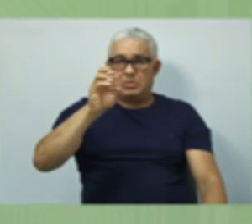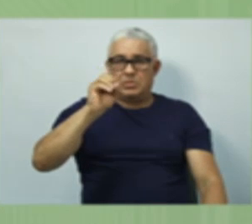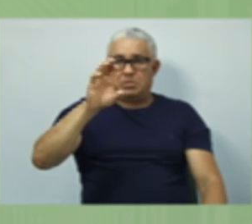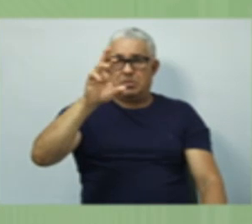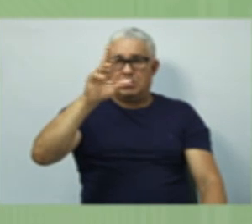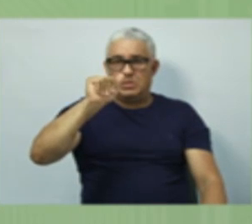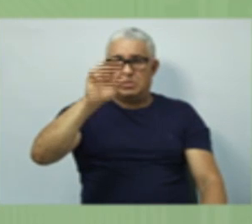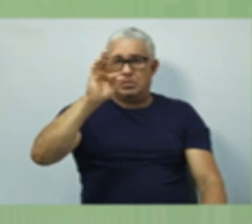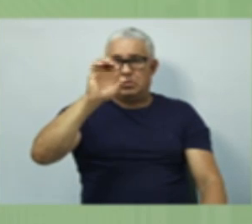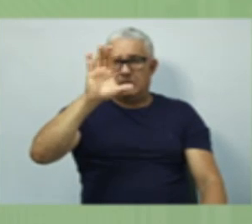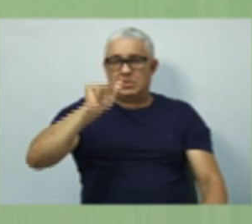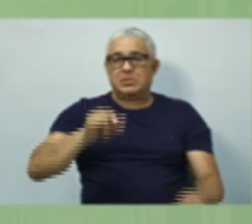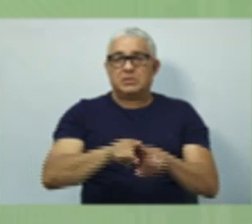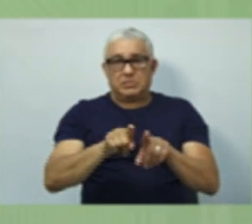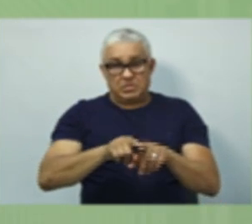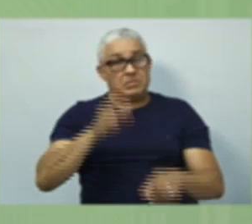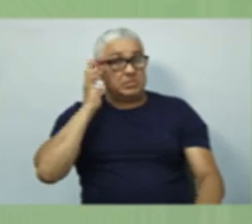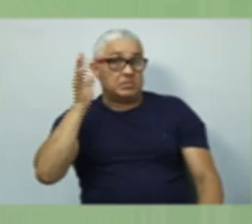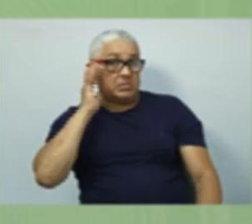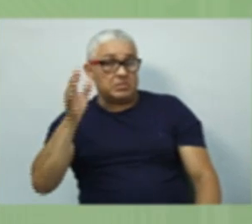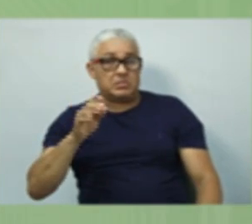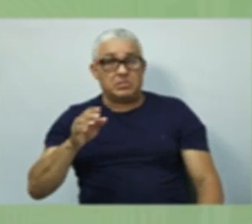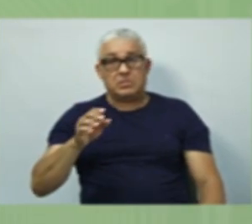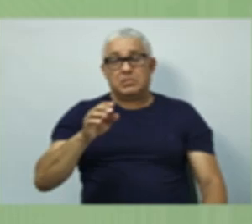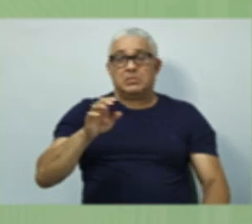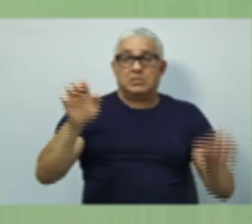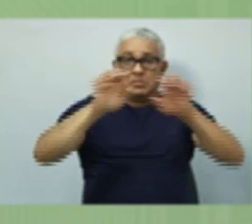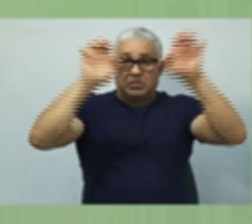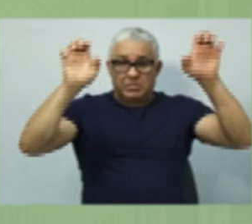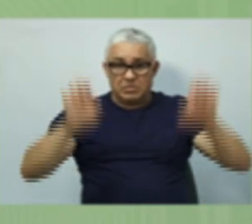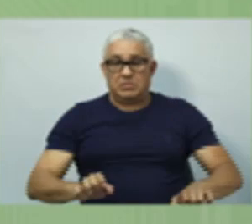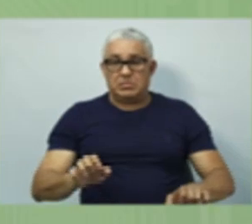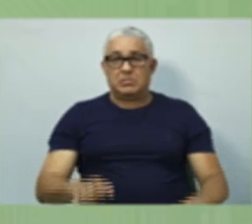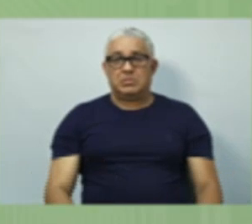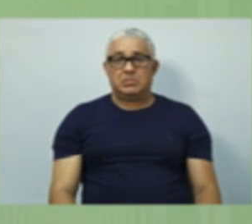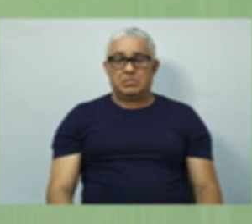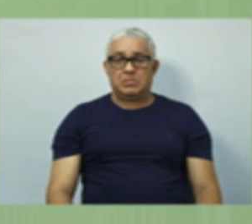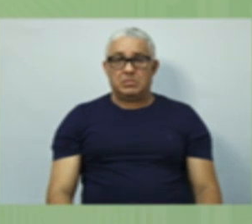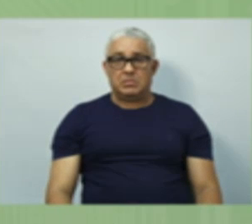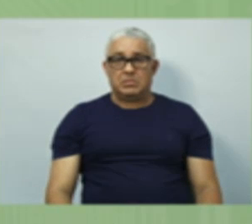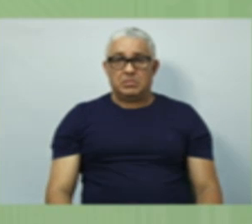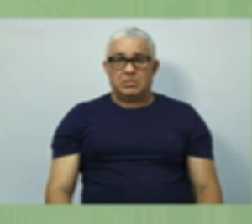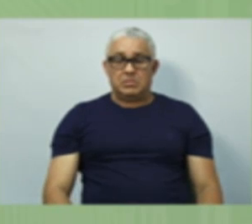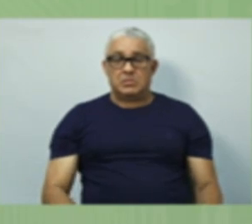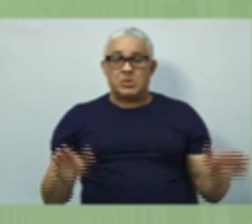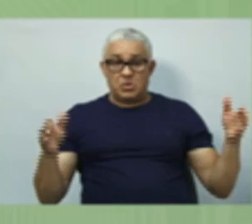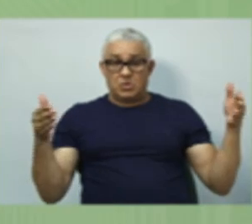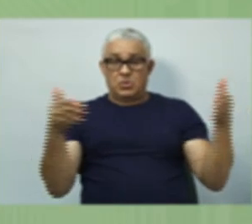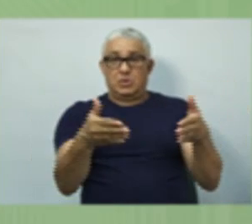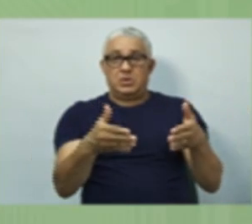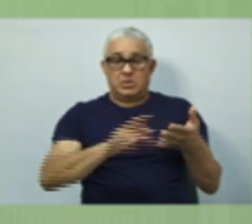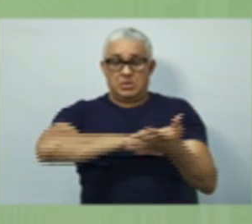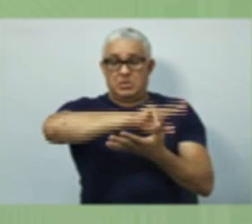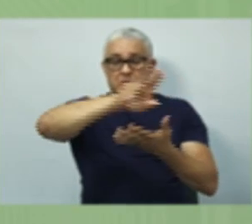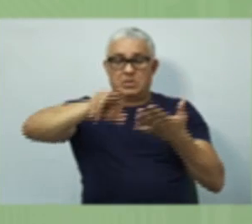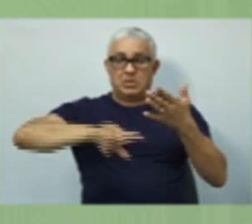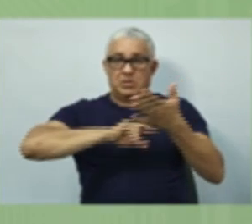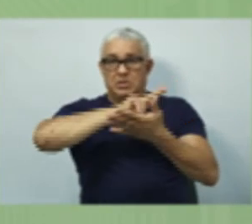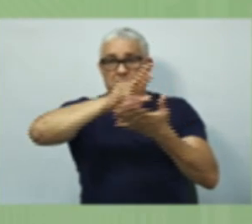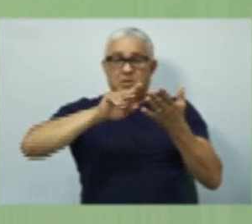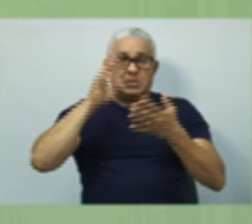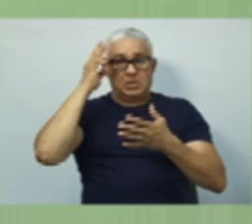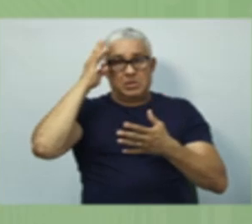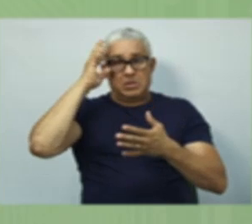teoria burocrática e também a teoria estruturalista. Então, a ênfase nessas teorias é